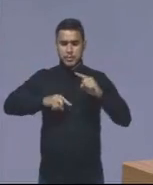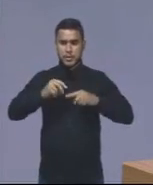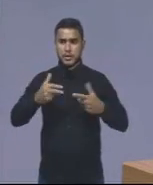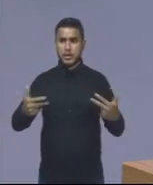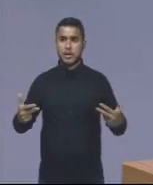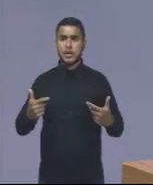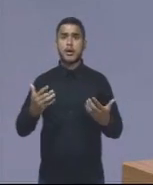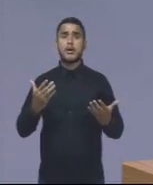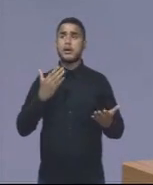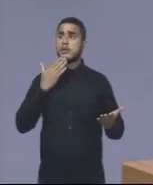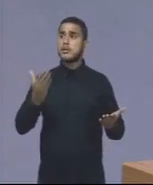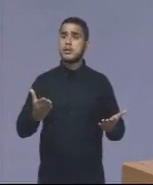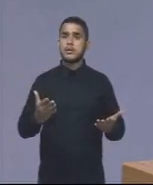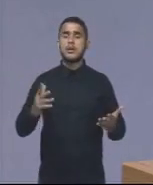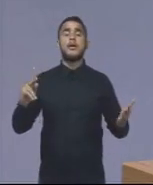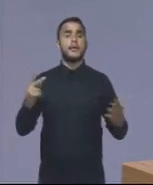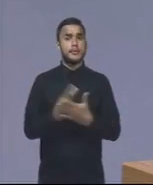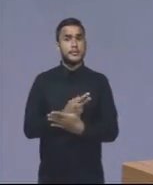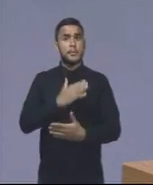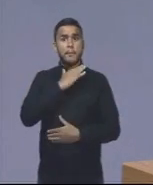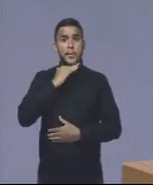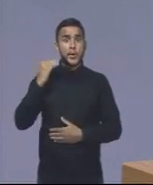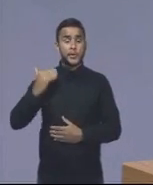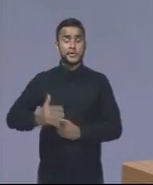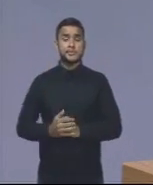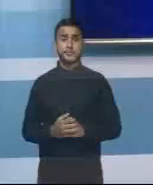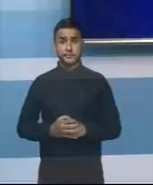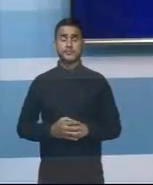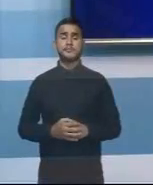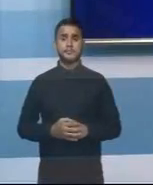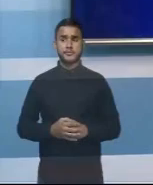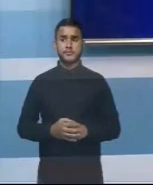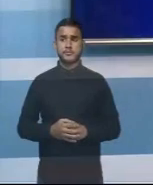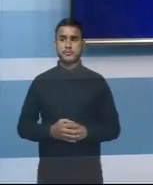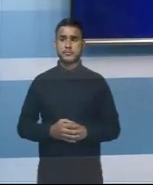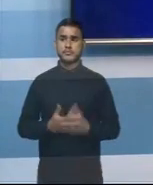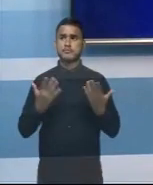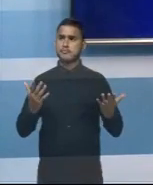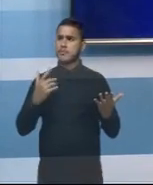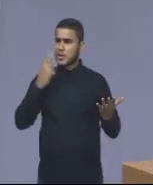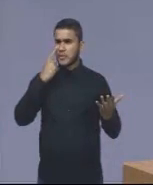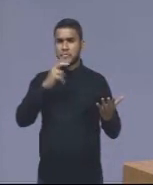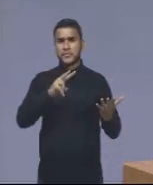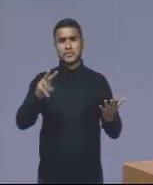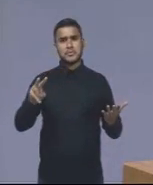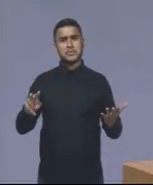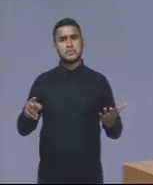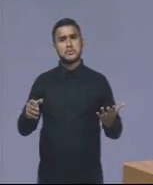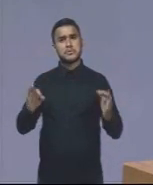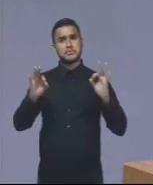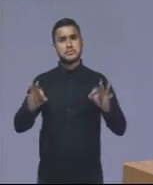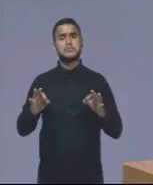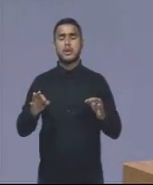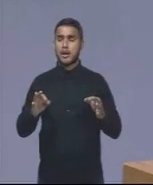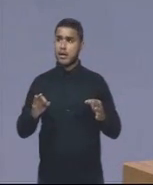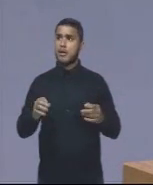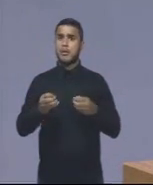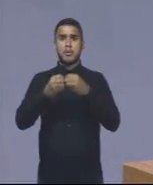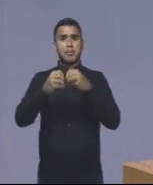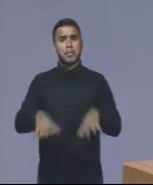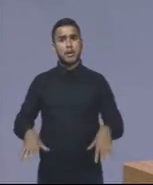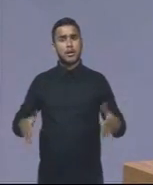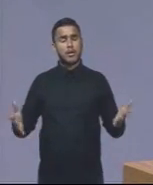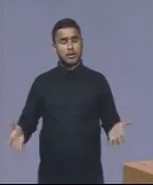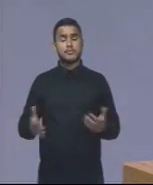vida humana. Mas isso acontece todo dia, toda hora. Isso é uma associação de erros e negligência. Exatamente. Então é um negócio